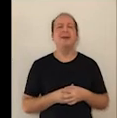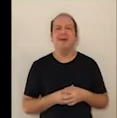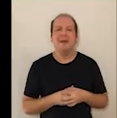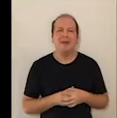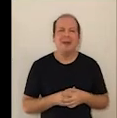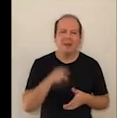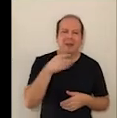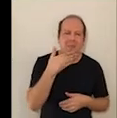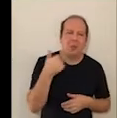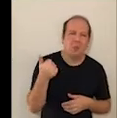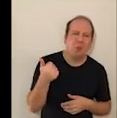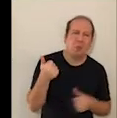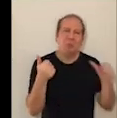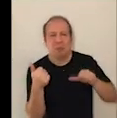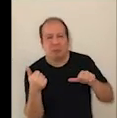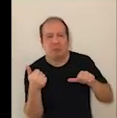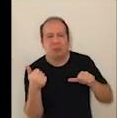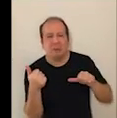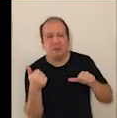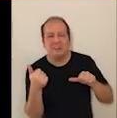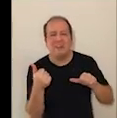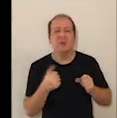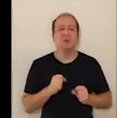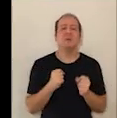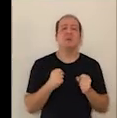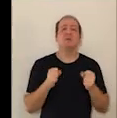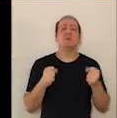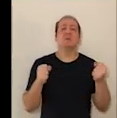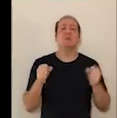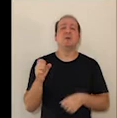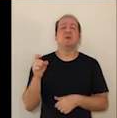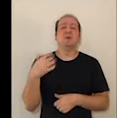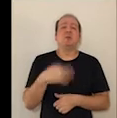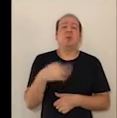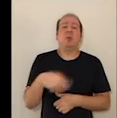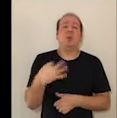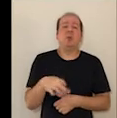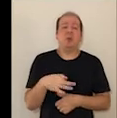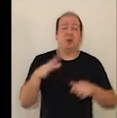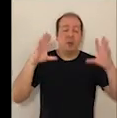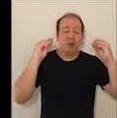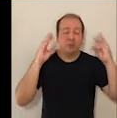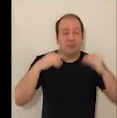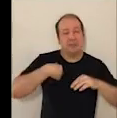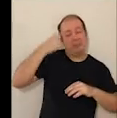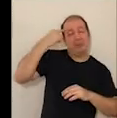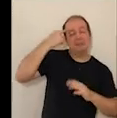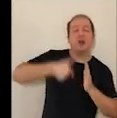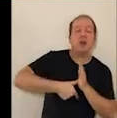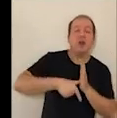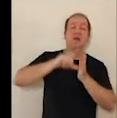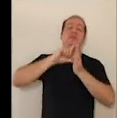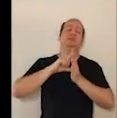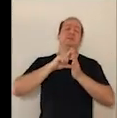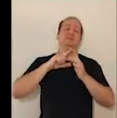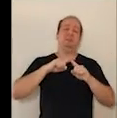Mas ele melhorou ou piorou? Gemeu de dores a noite toda pedindo a Deus que ponha o quanto antes um fim aos